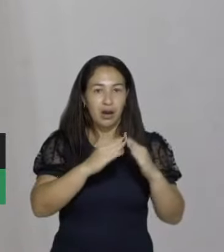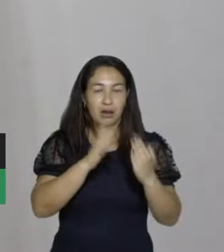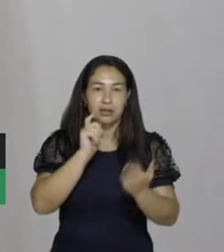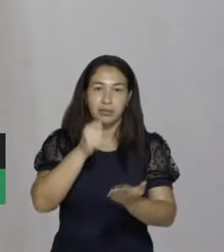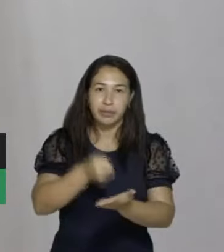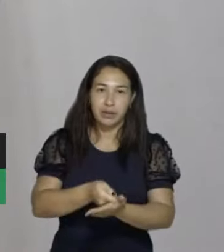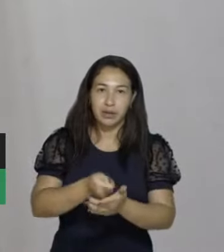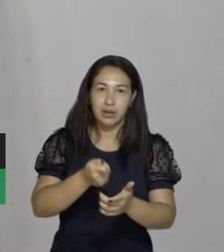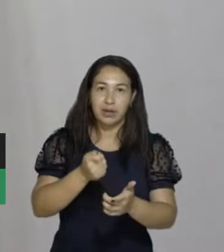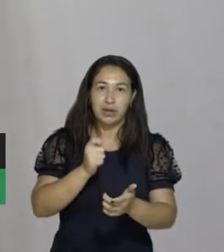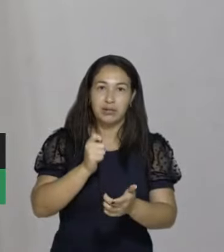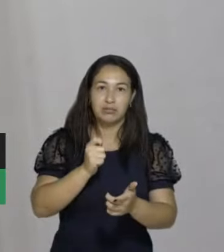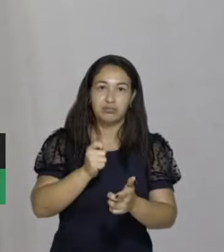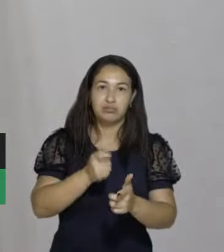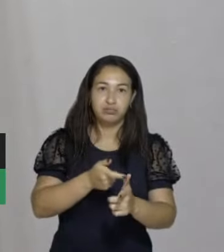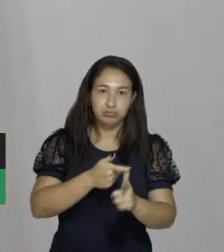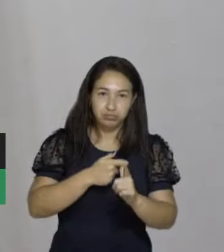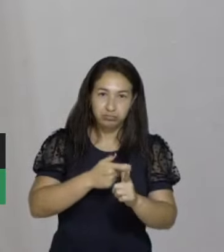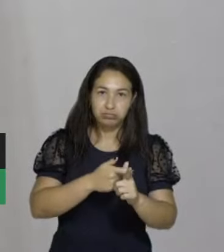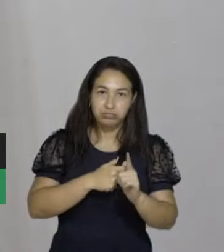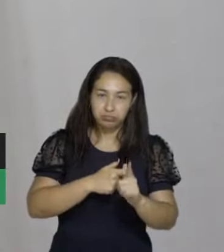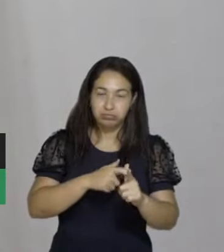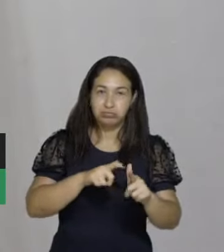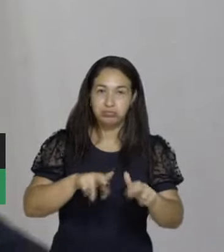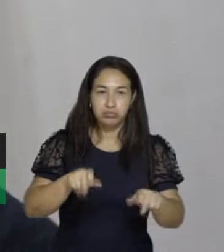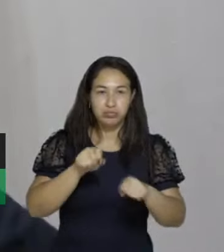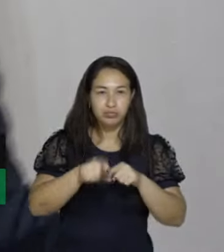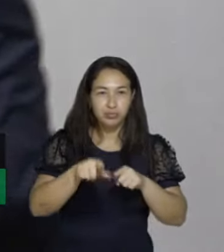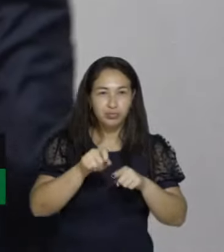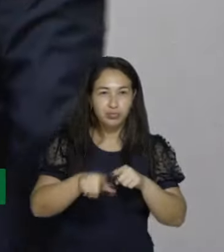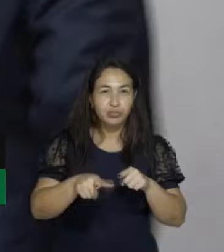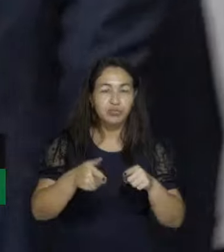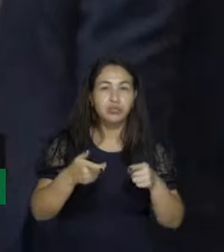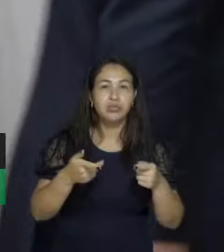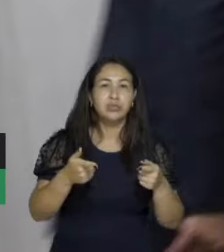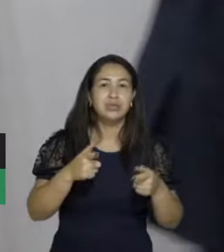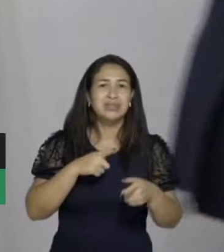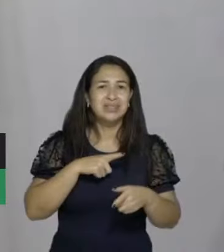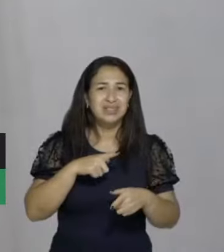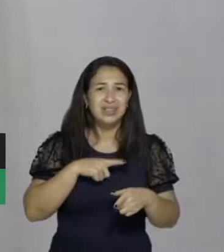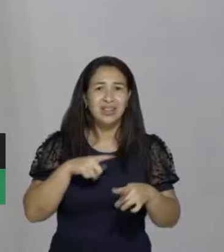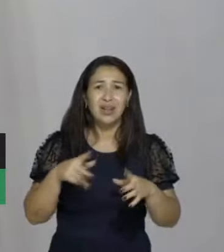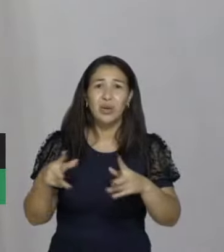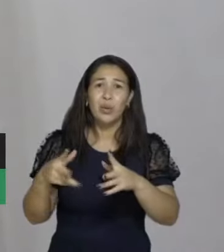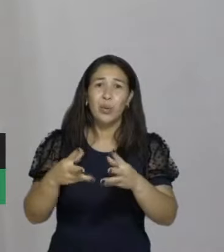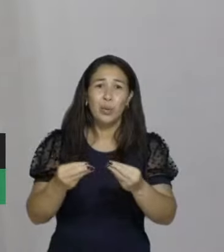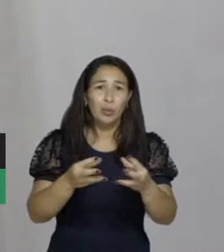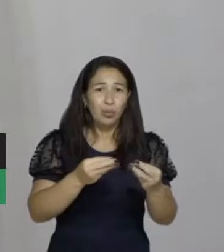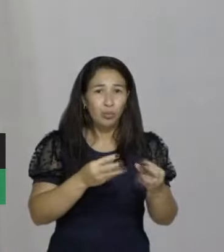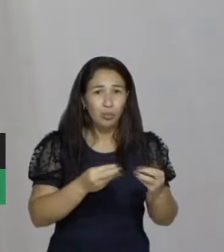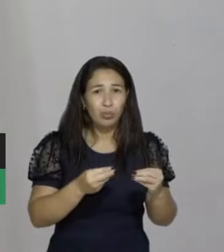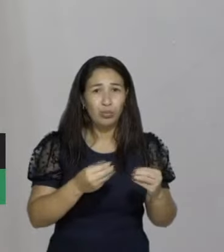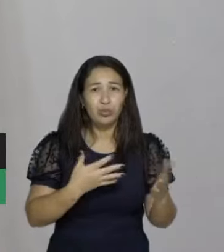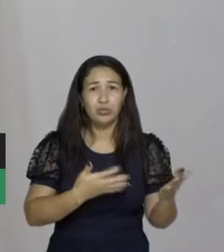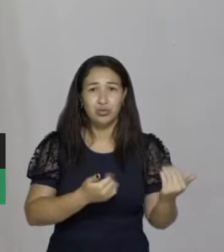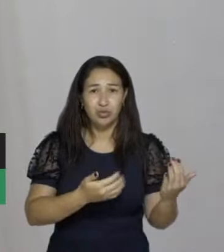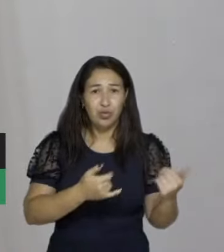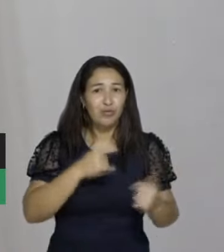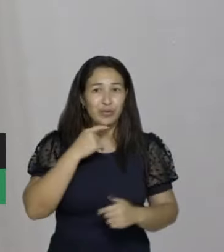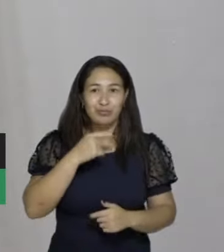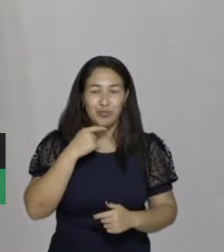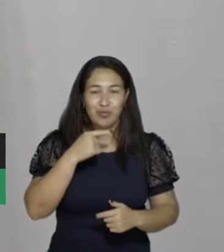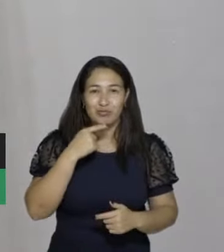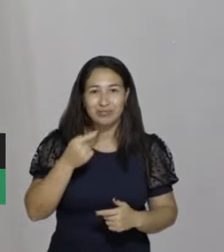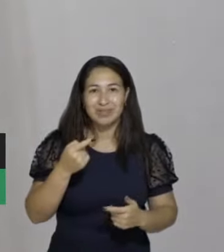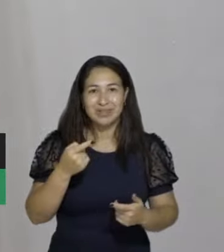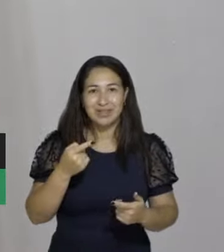tem um custo alto a gente ver cada vez mais no espectamento nos centros a dificuldade da Juventude conseguir é acesso ao trabalho